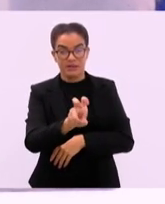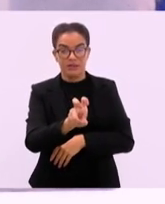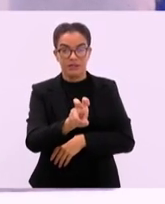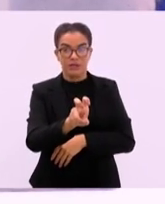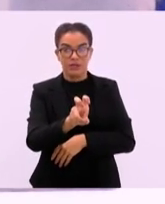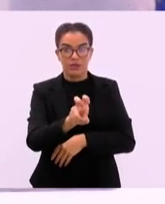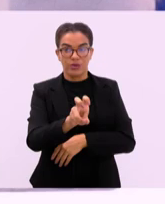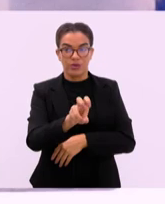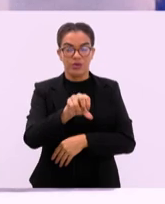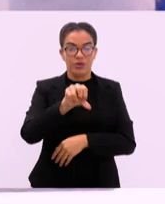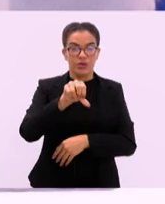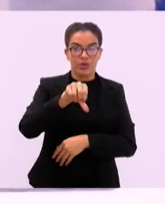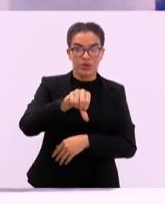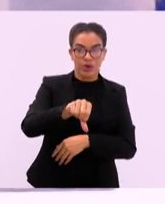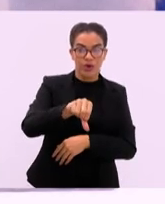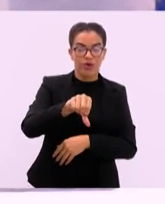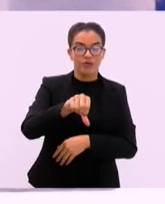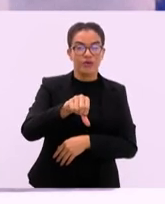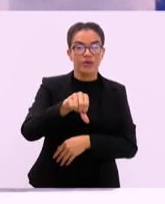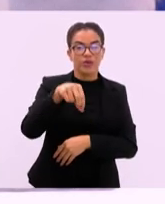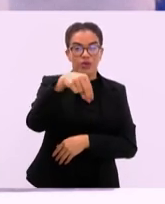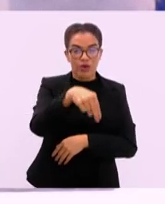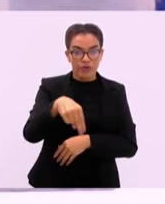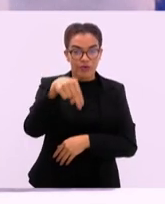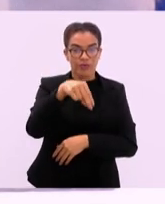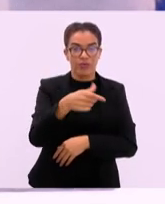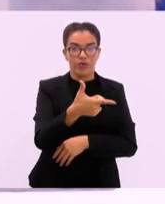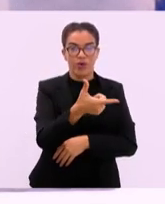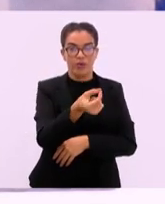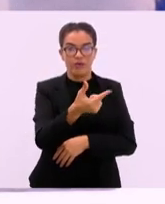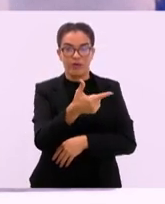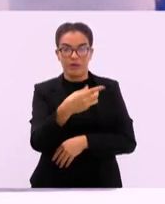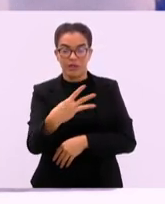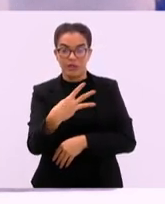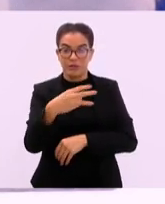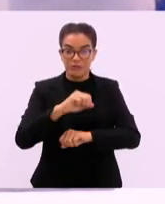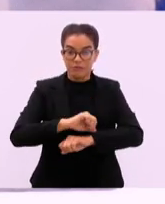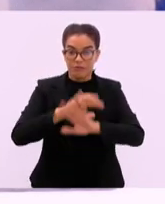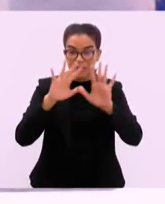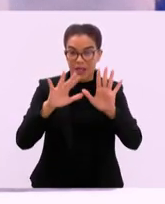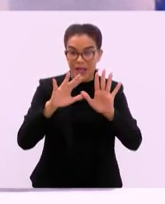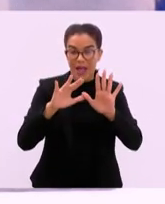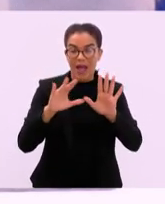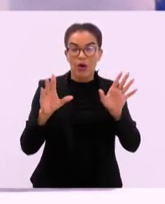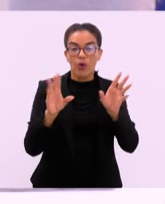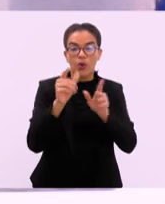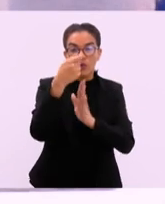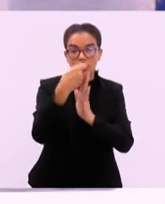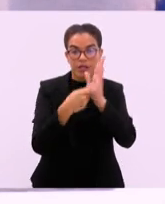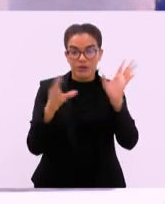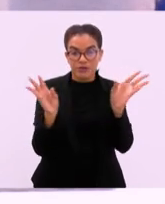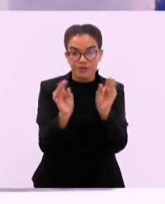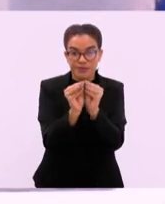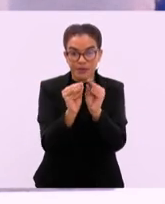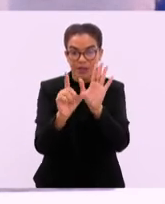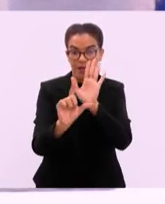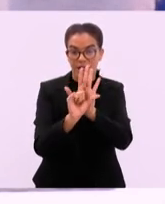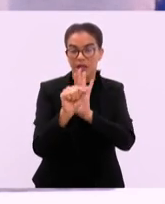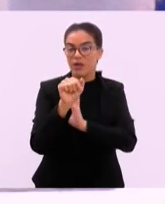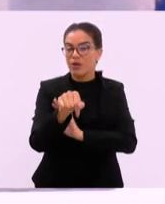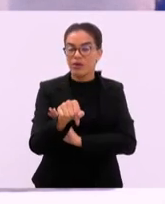10.175, de 9 de novembro de 2023. Só para deixar claro, a ementa dessa referida lei